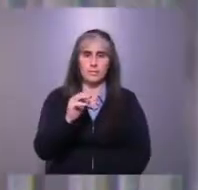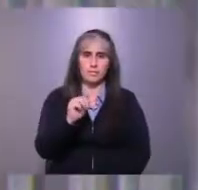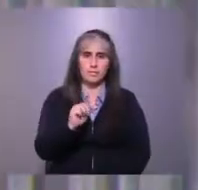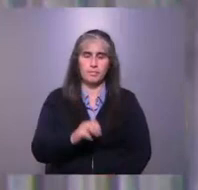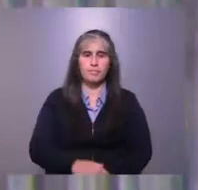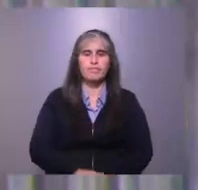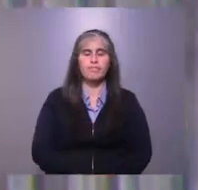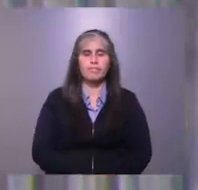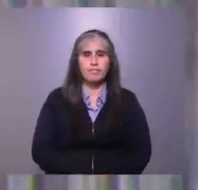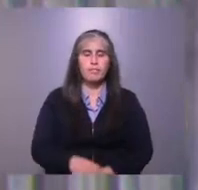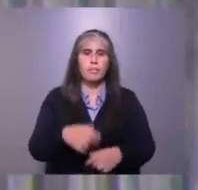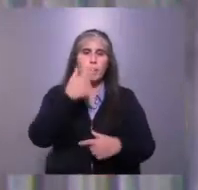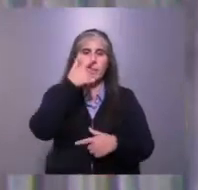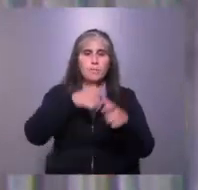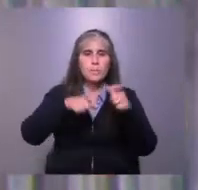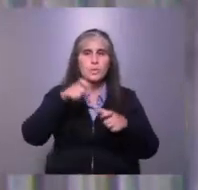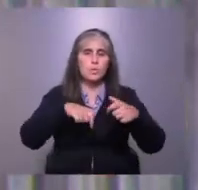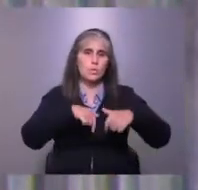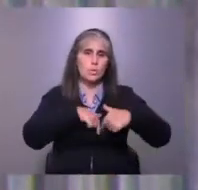Dizei aos corações perturbados: